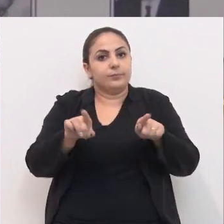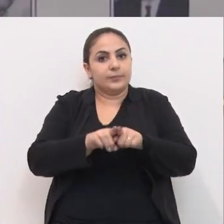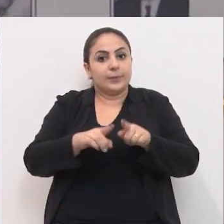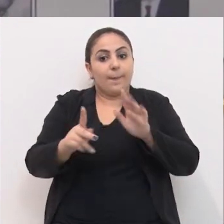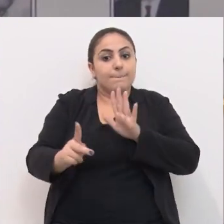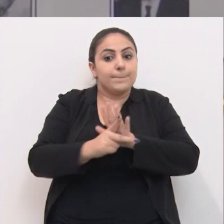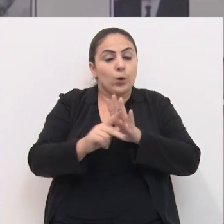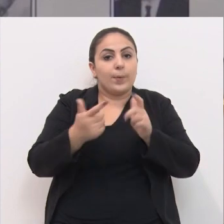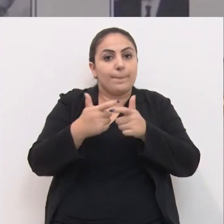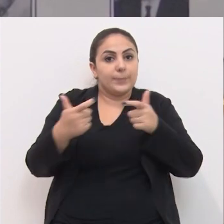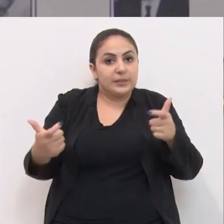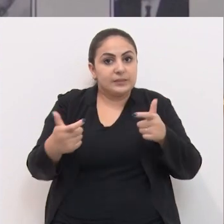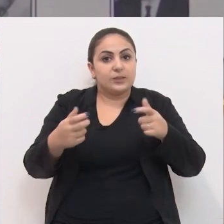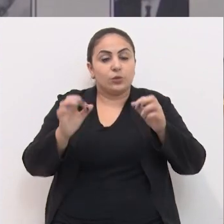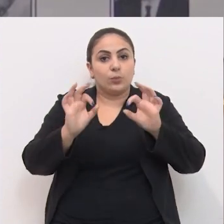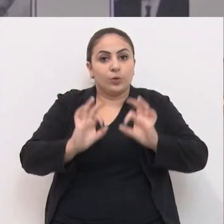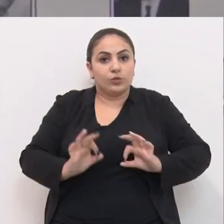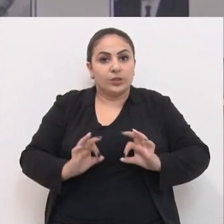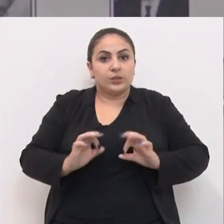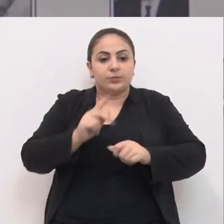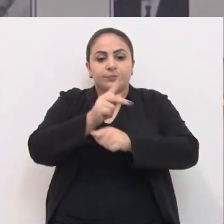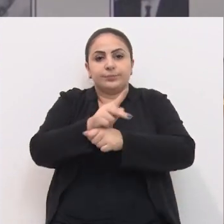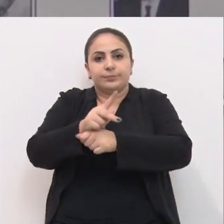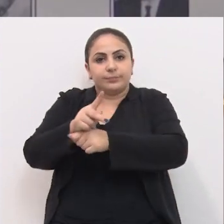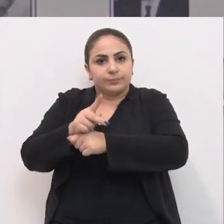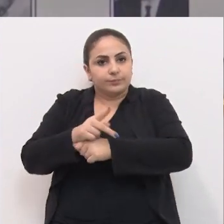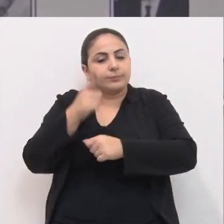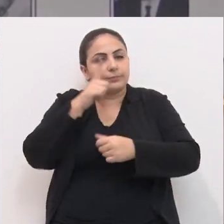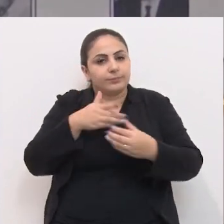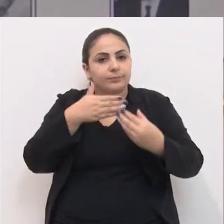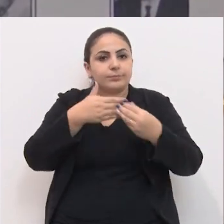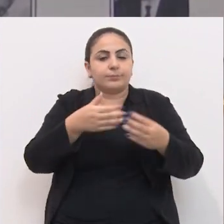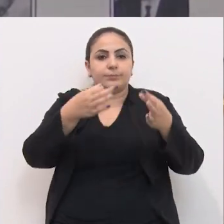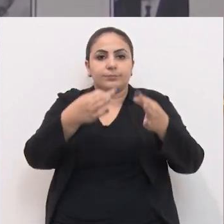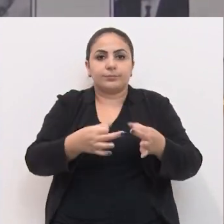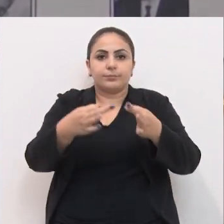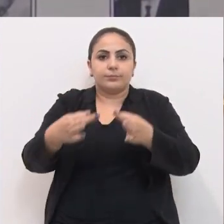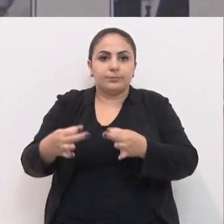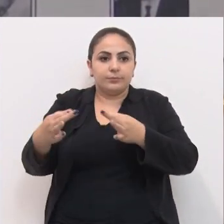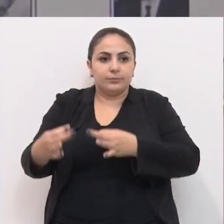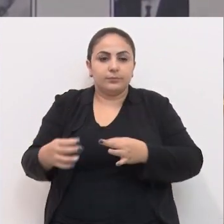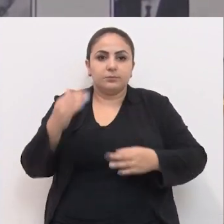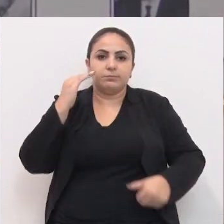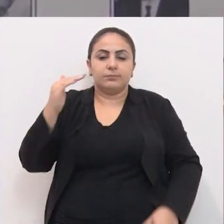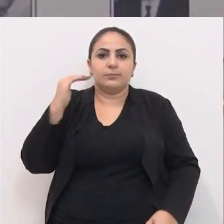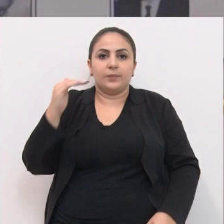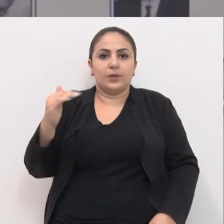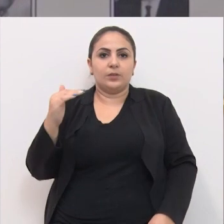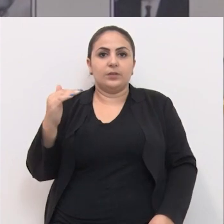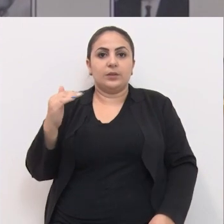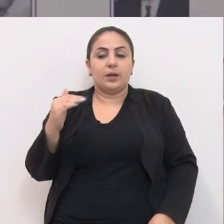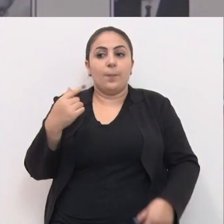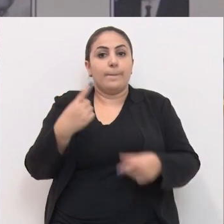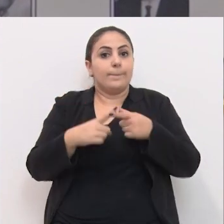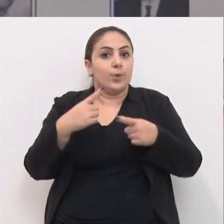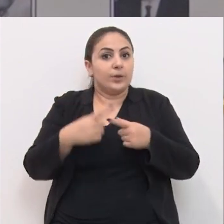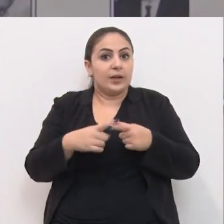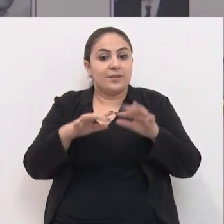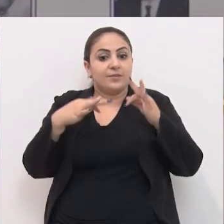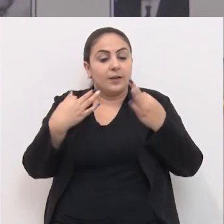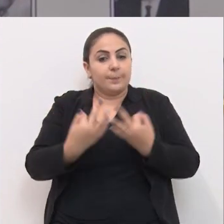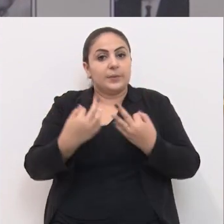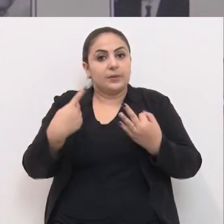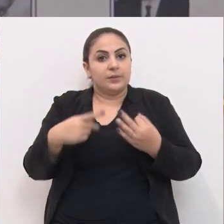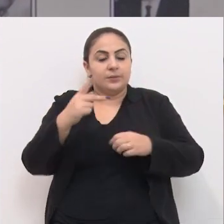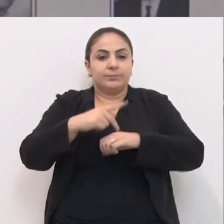do Estado, então, investir na segurança pública. O que nós queremos fazer desse modelo é o modelo municipal, que a partir de alguns recursos do ISS,